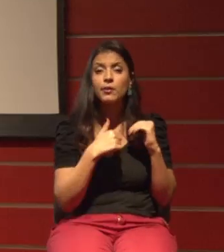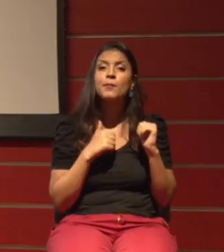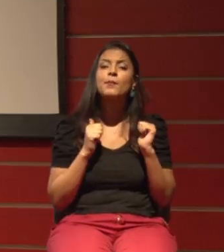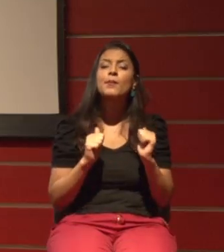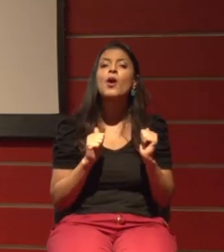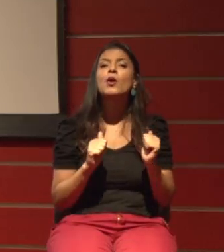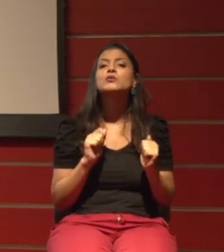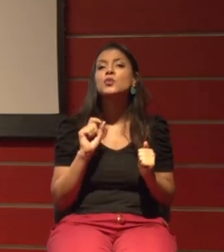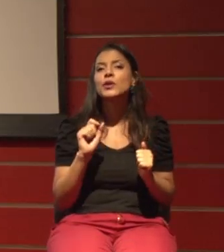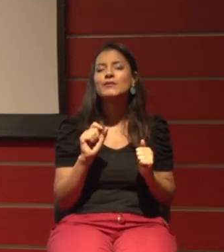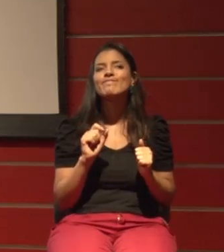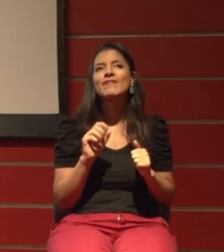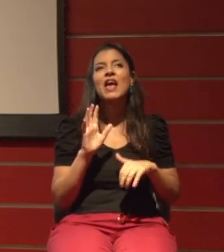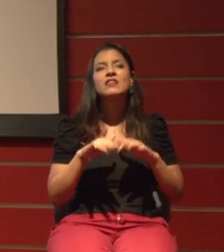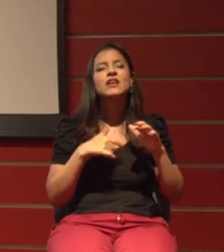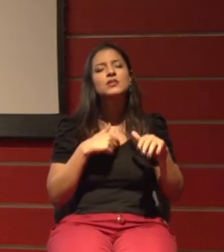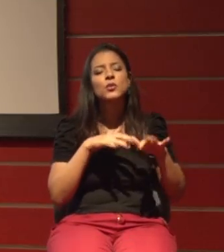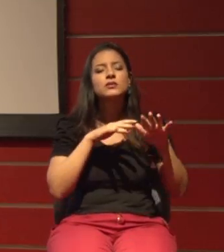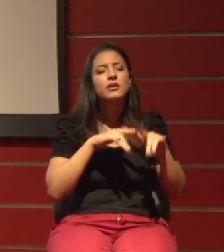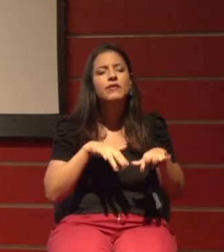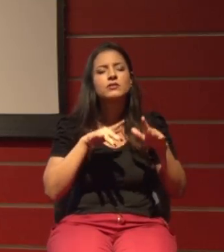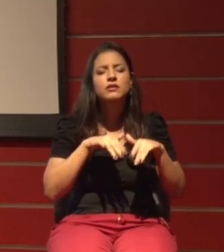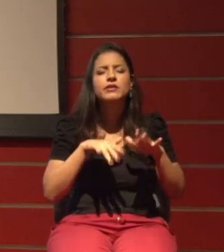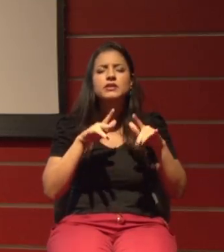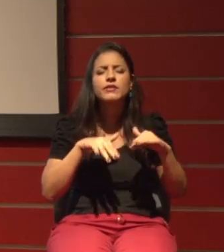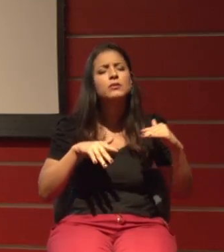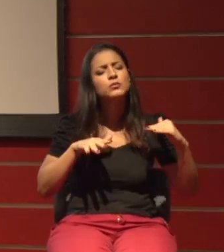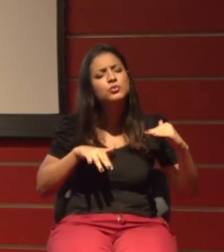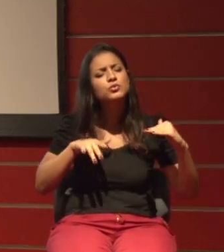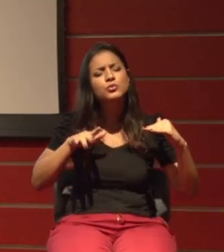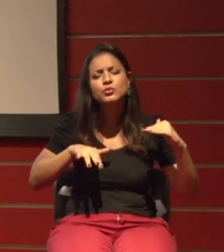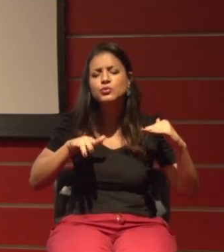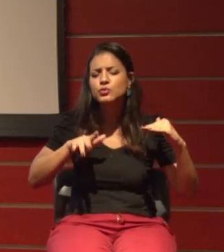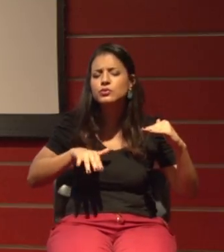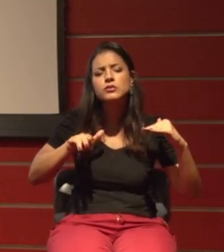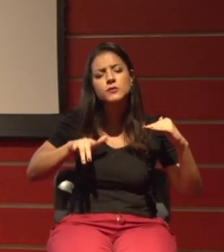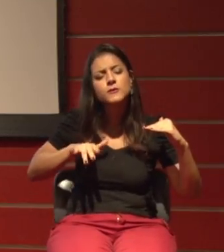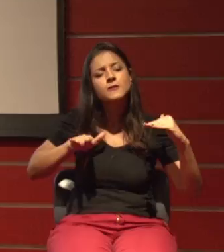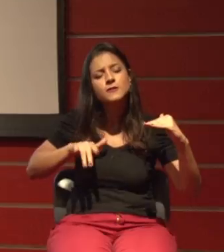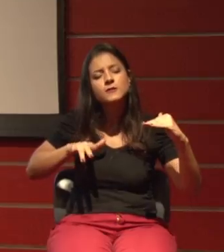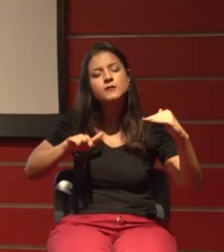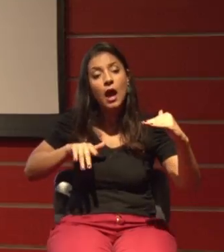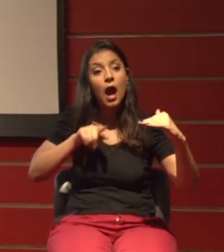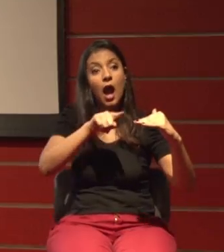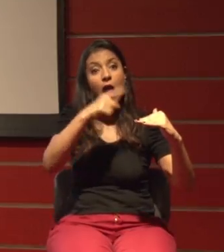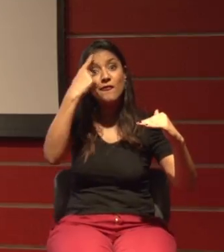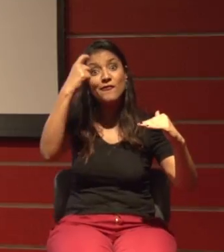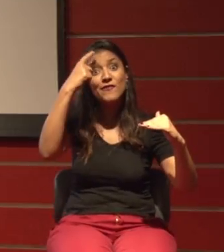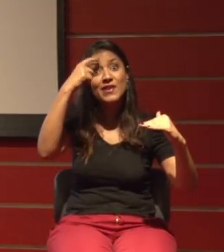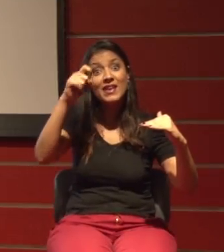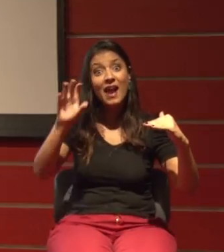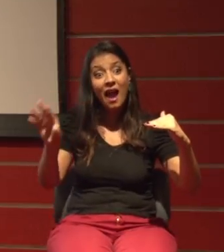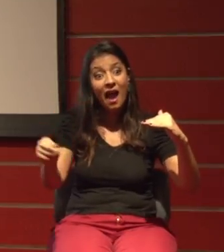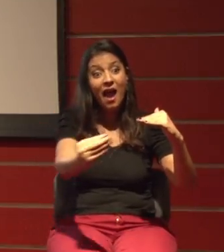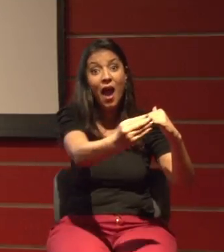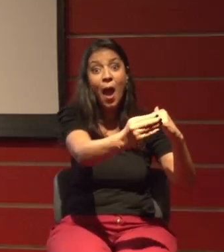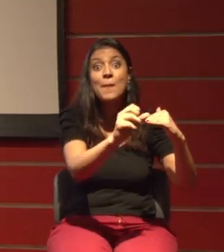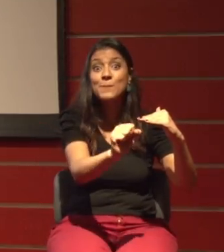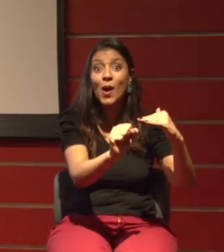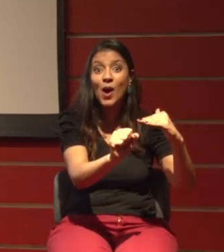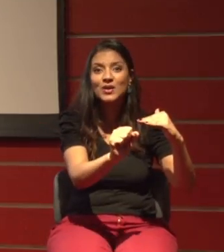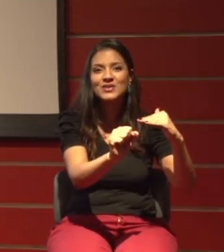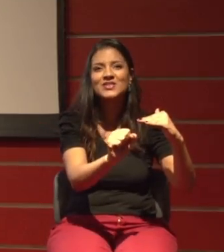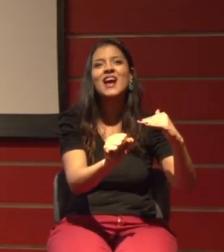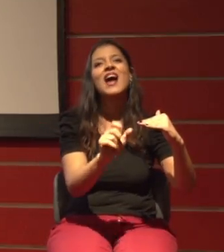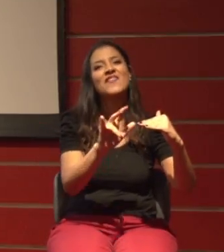vem uma ideia lá pro final então eu já sei onde é que ela vai se encaixar vem aquele diálogo ou vem uma cena ou vem Bá você vai lá e escreve